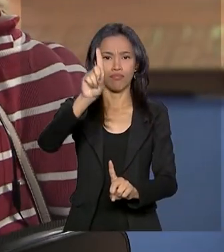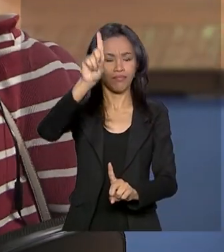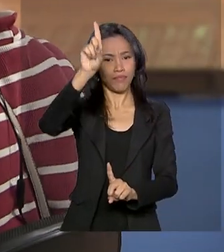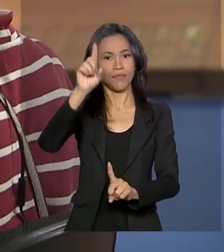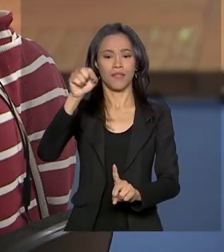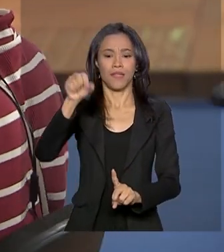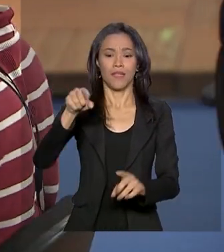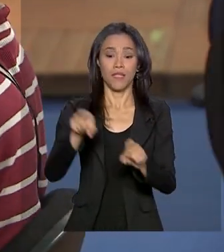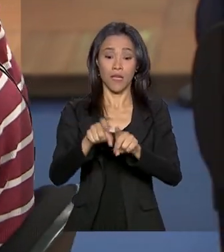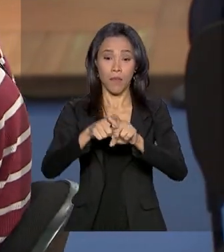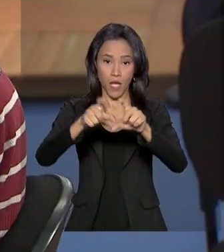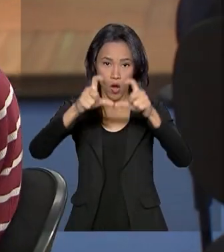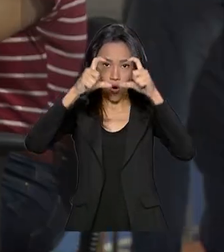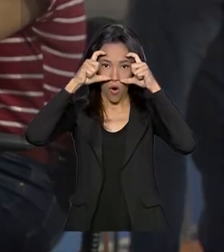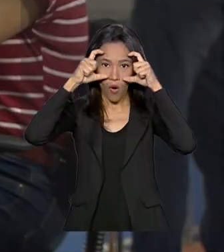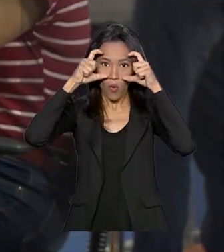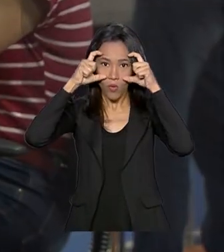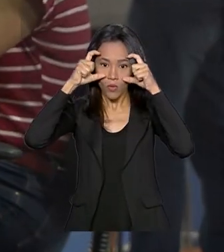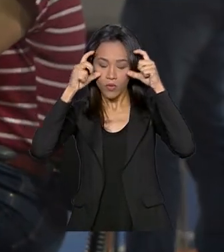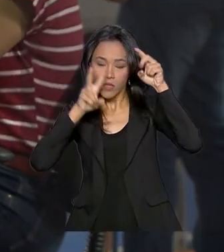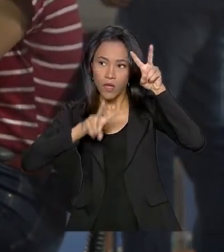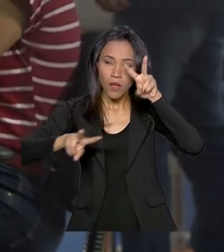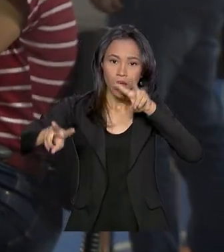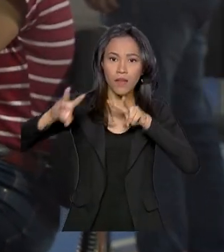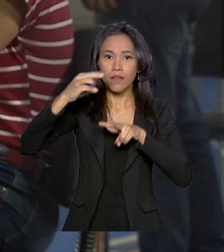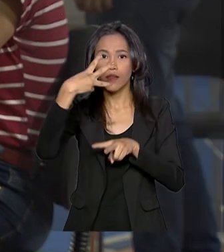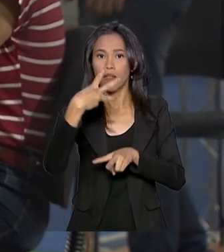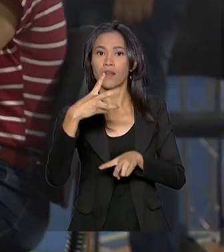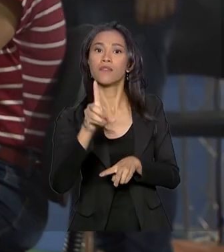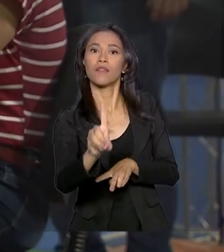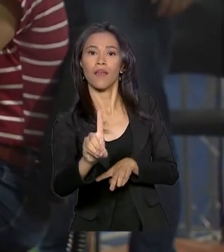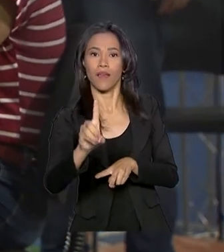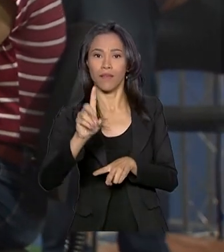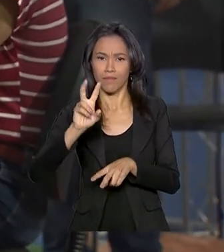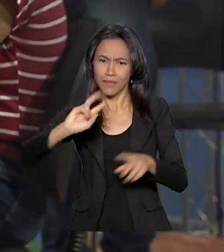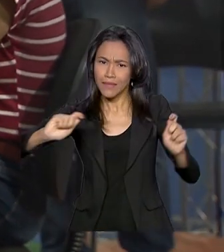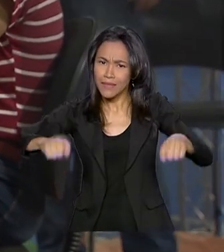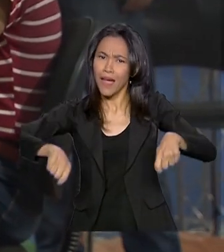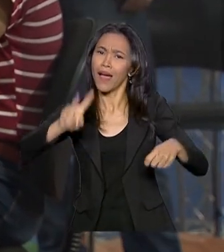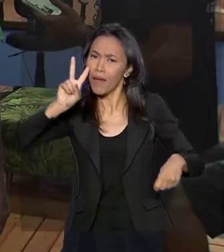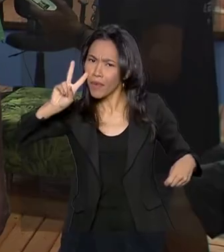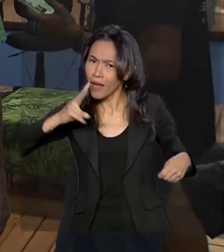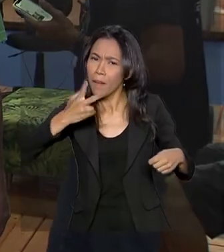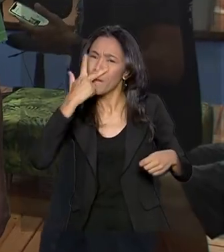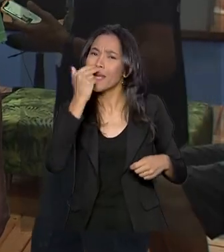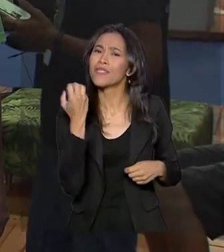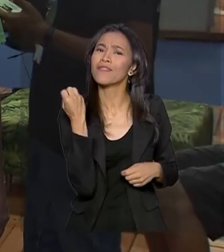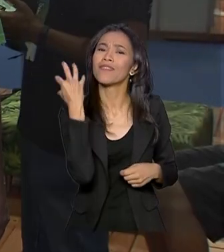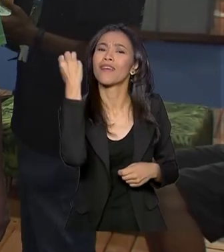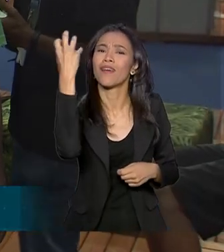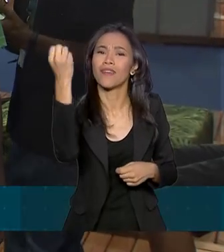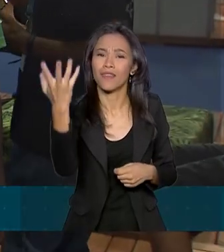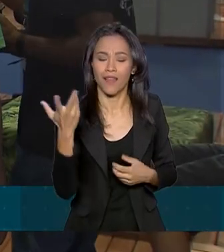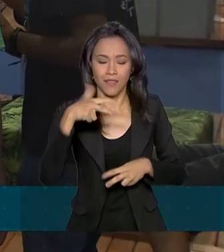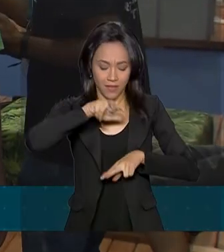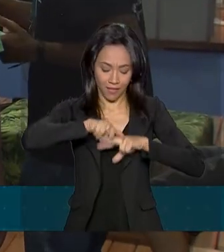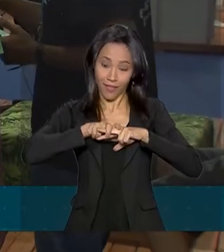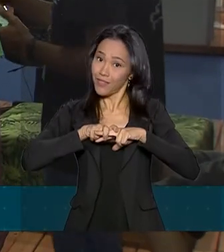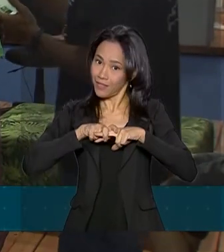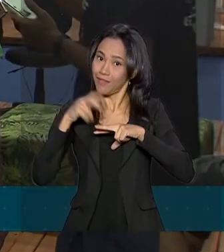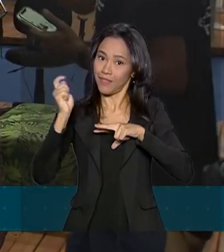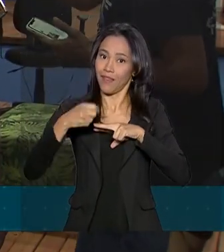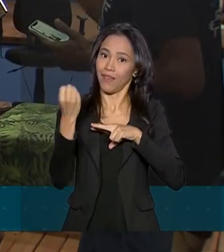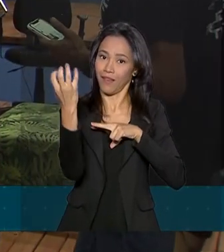os óculos de realidade virtual, dá para viajar bem longe sem sair da cadeira. Eu achei assim, muito